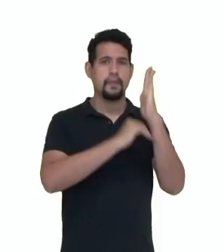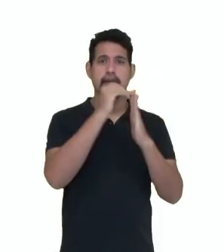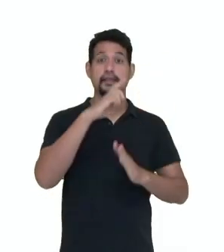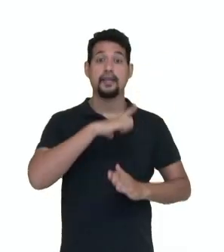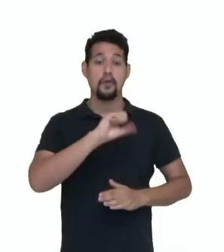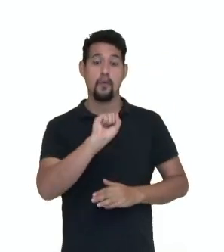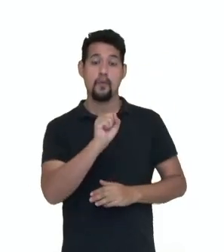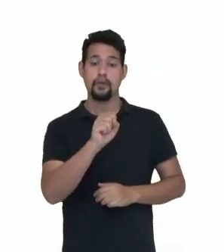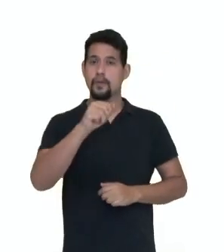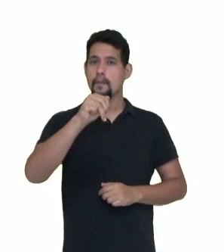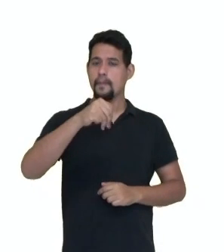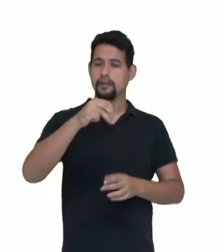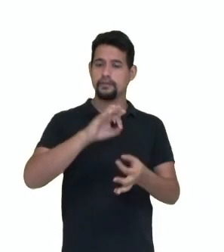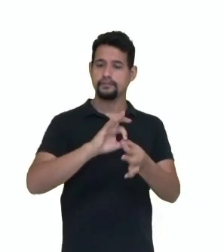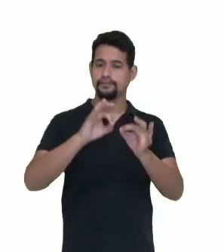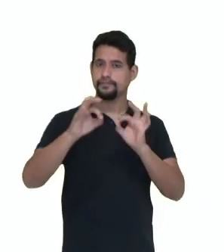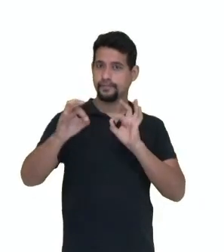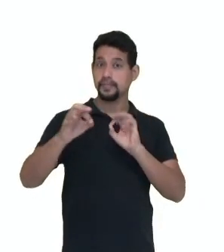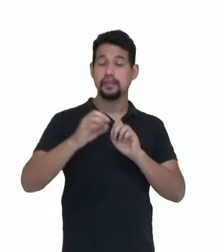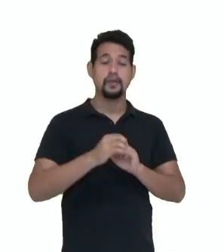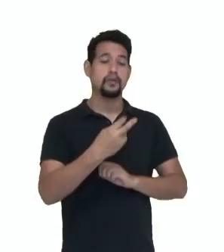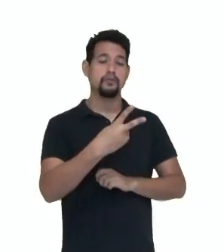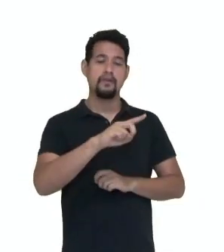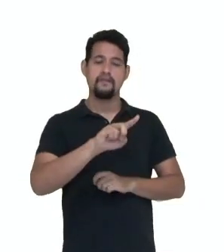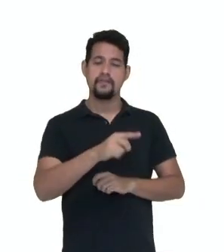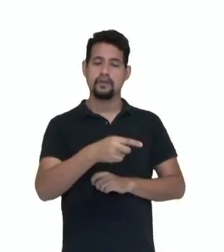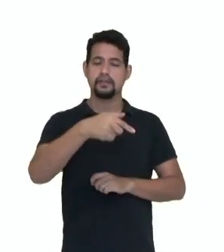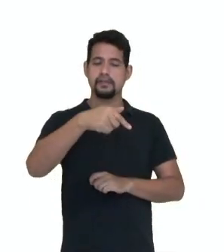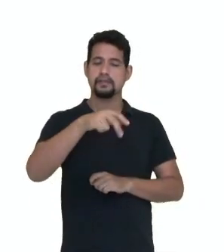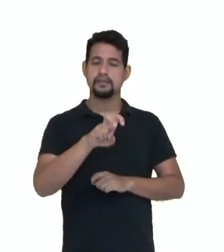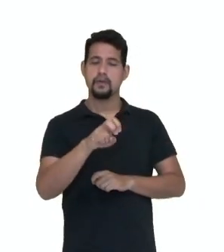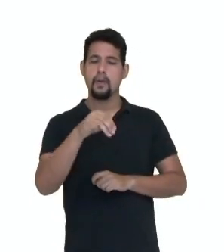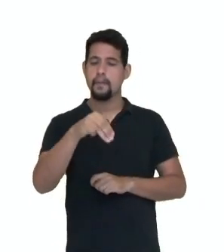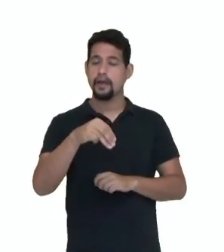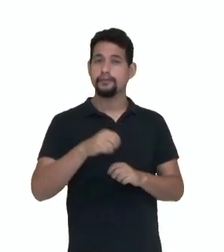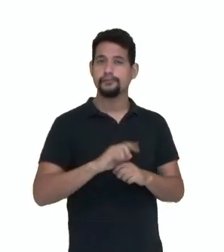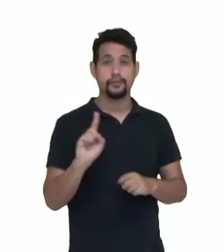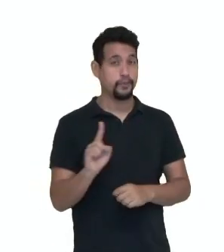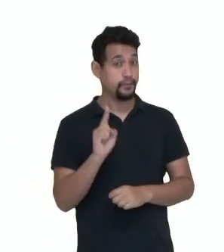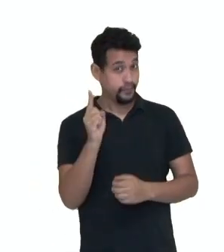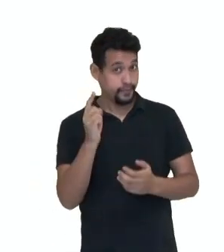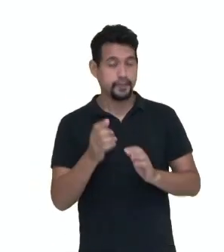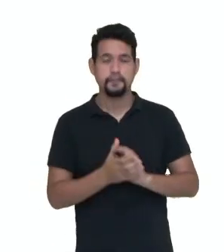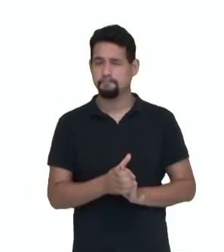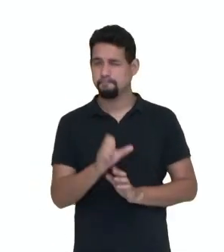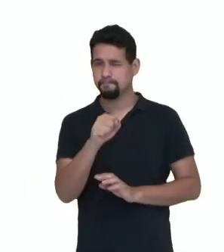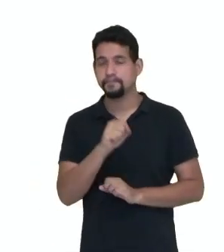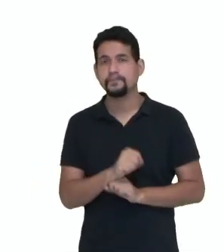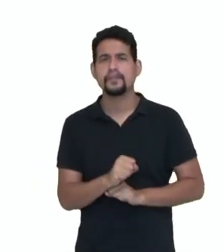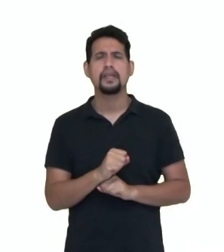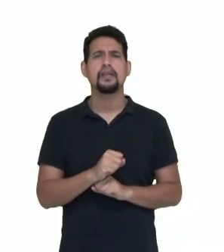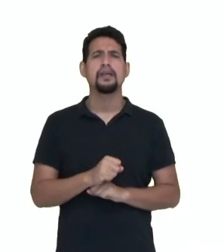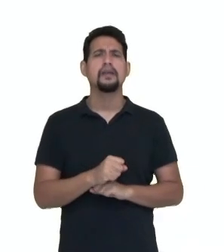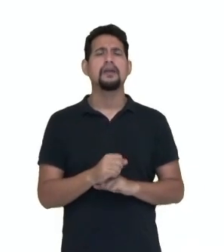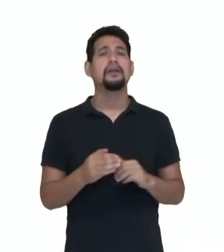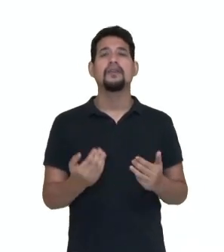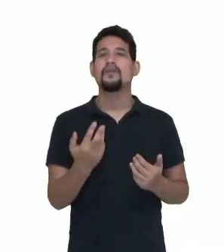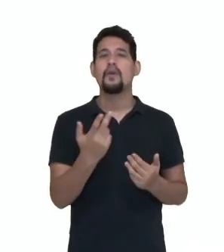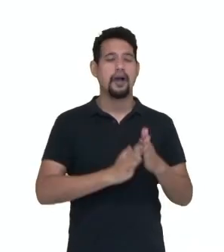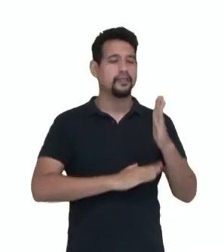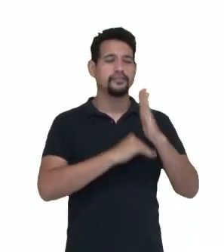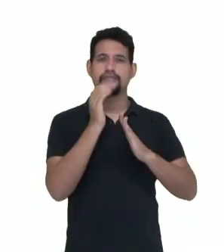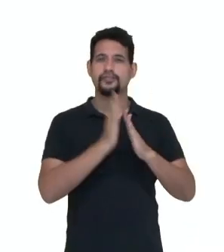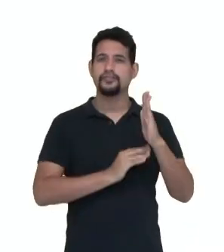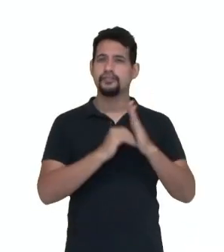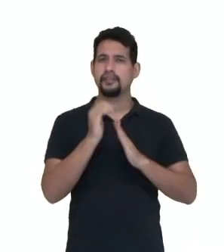8 metros de comprimento por 2,75 metros de altura. Isso mesmo. Com uma lata de tinta,